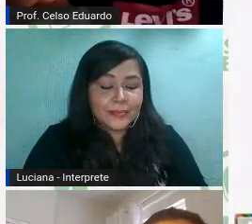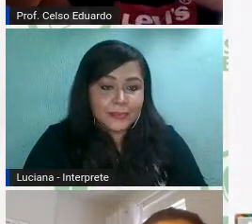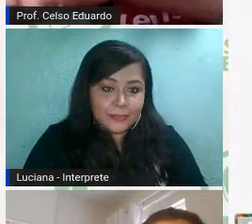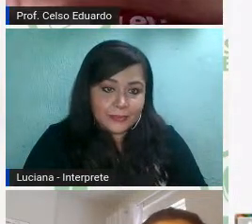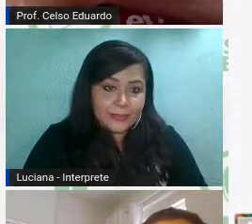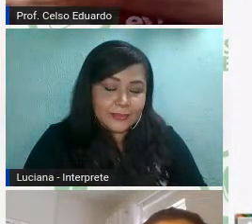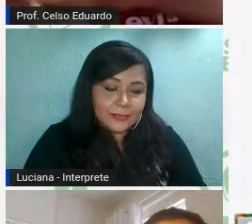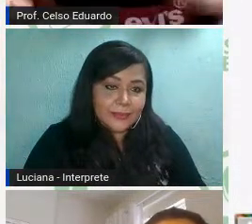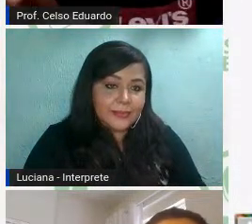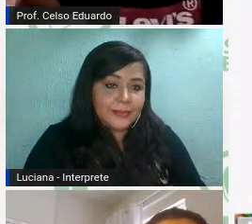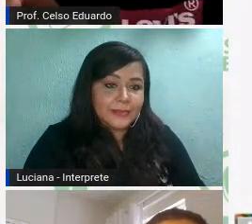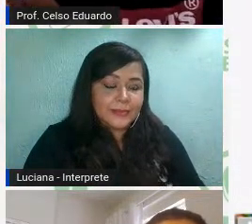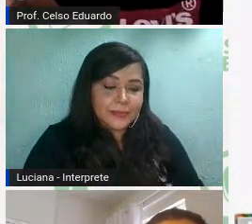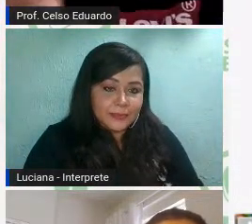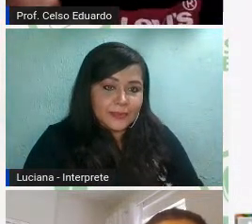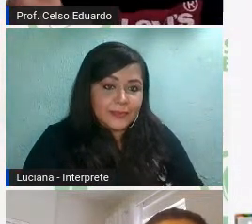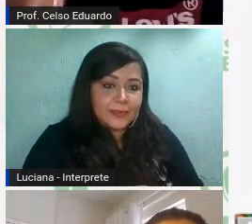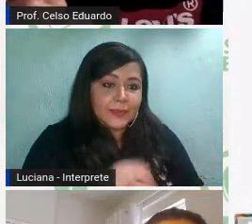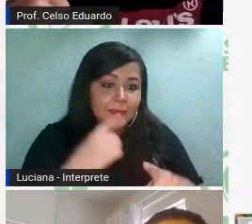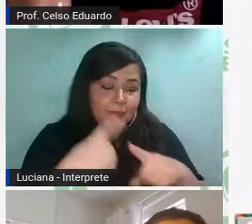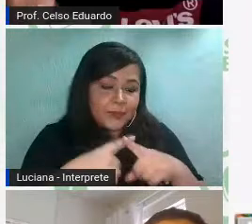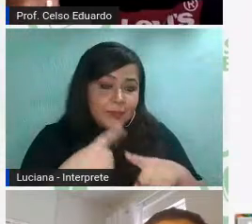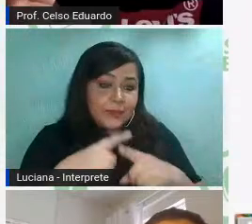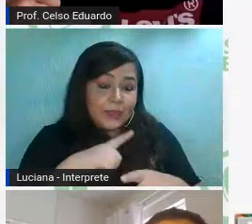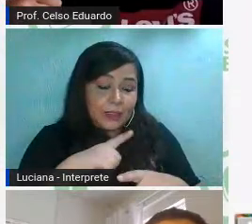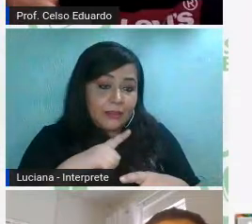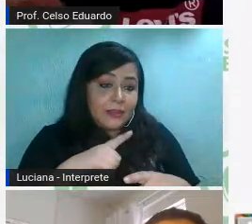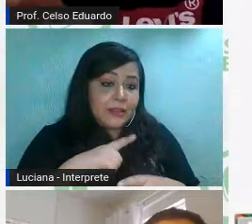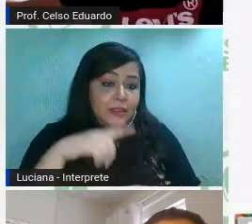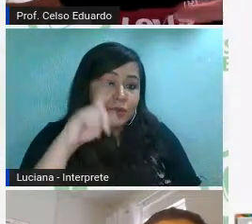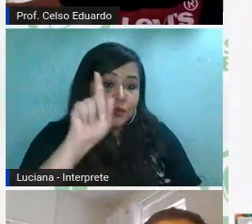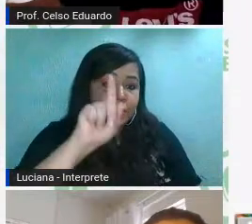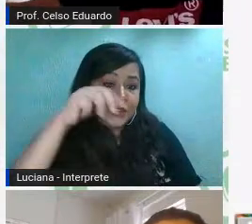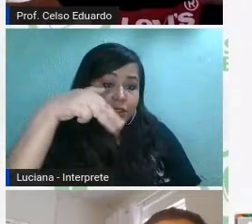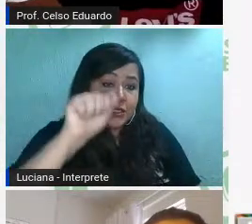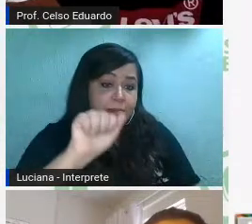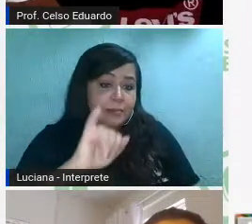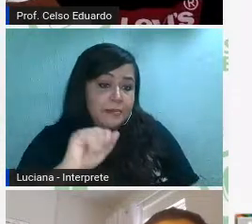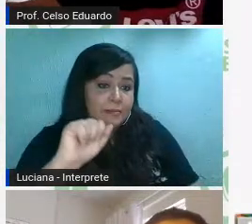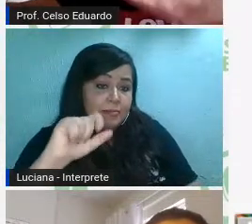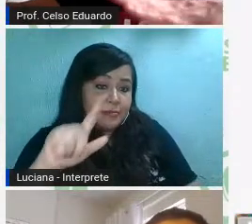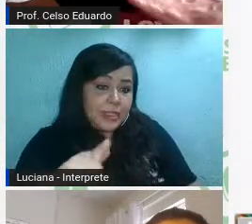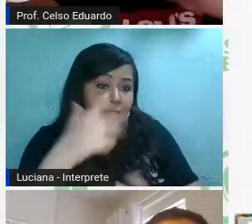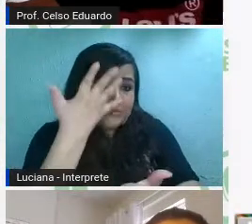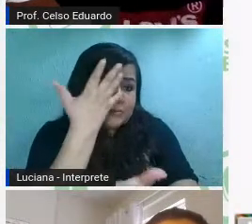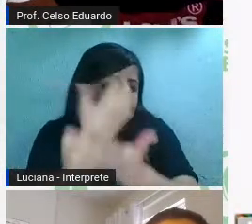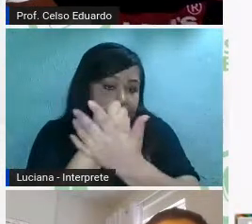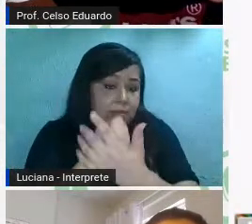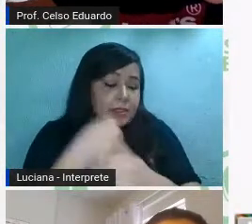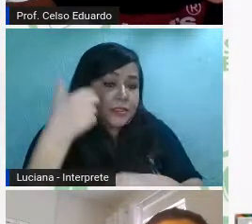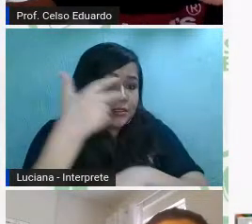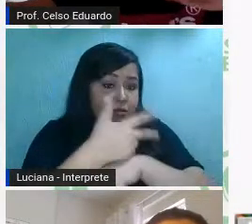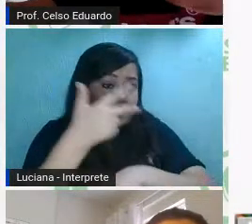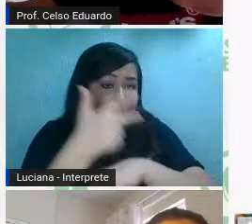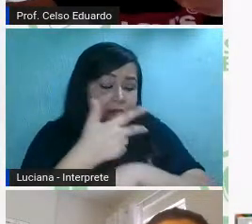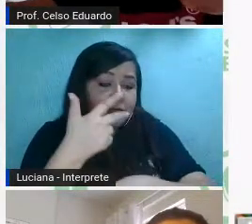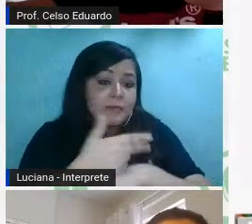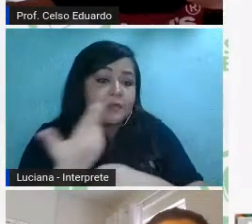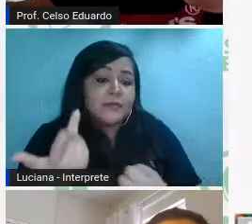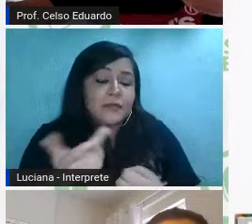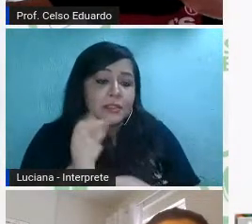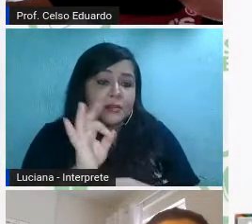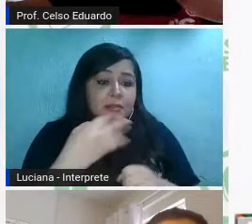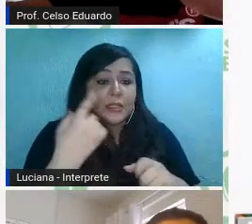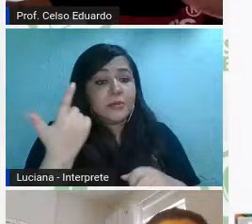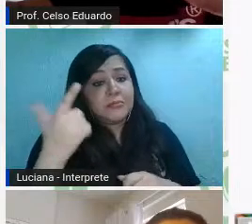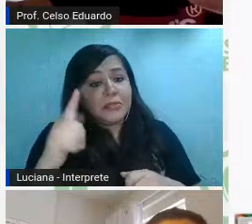deixa eu... Eu estou transmitindo do Gmail, a gente inclusive está abaixando os vídeos para que não ocorra isso, porque estávamos com esse probleminha colocando diretamente na pasta, que só